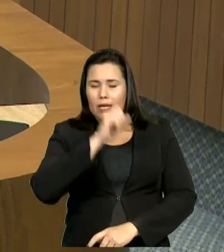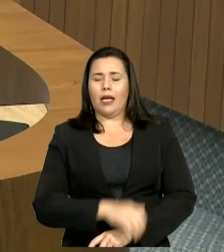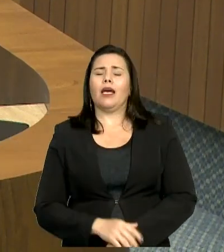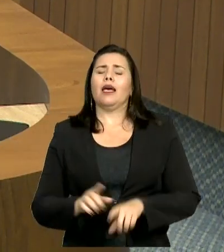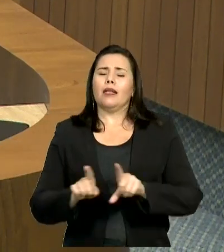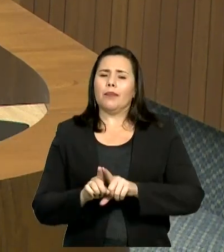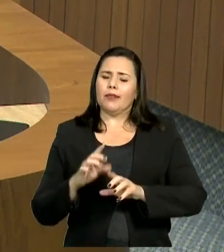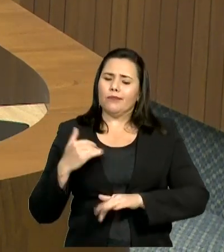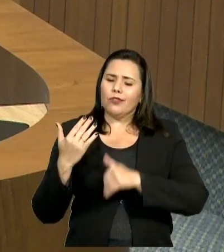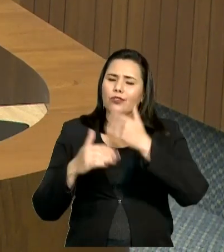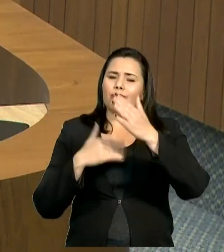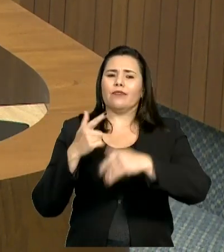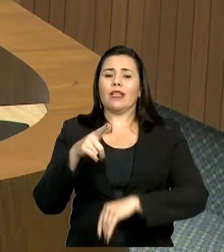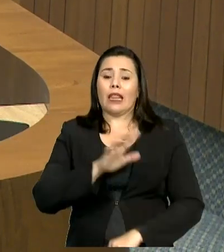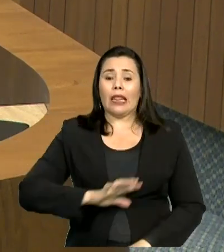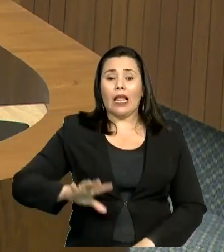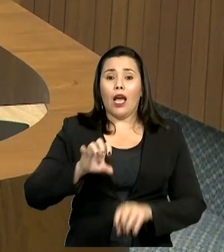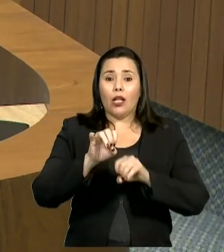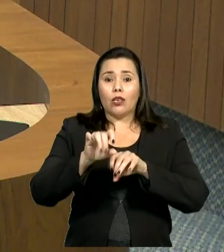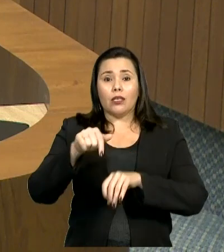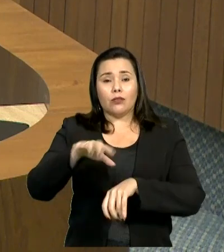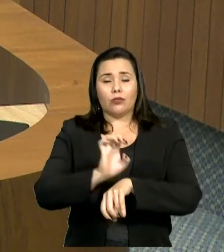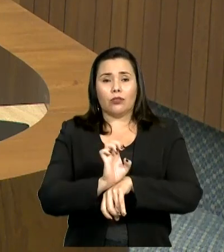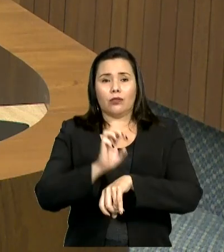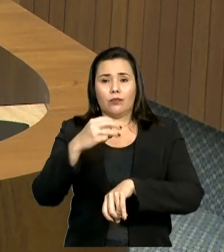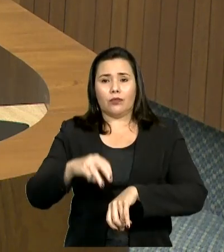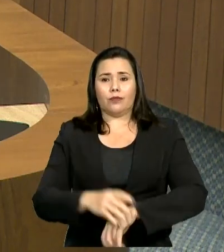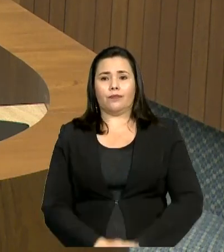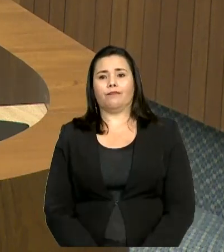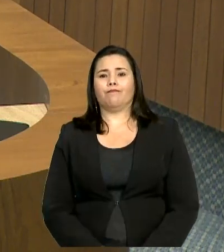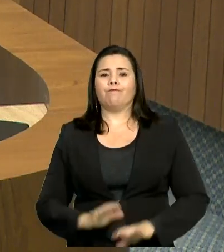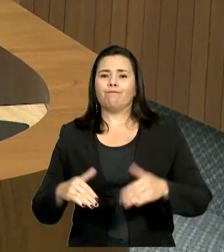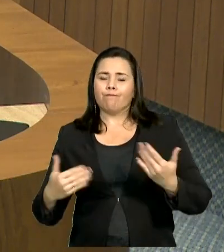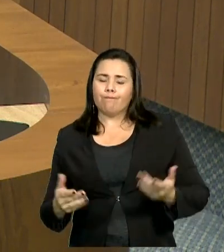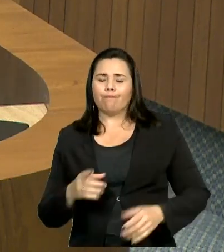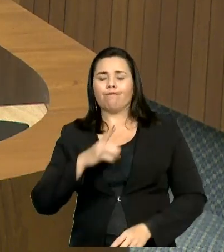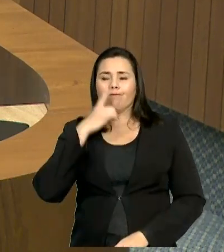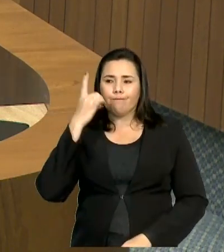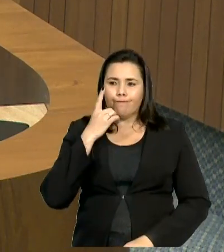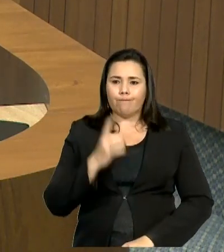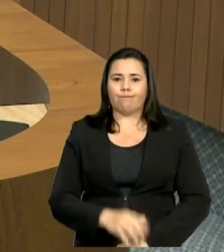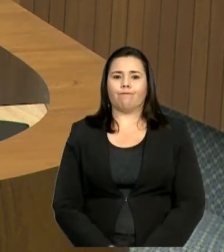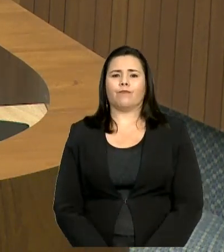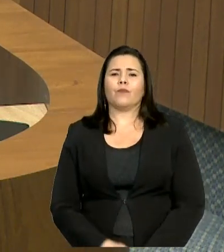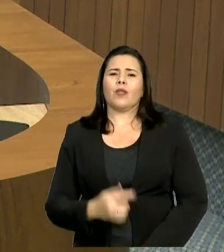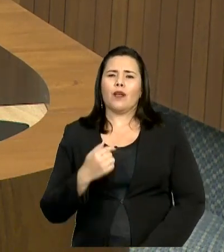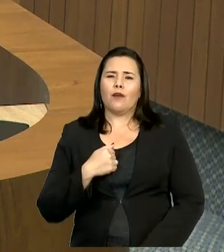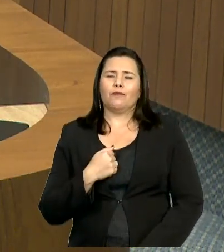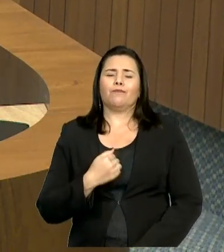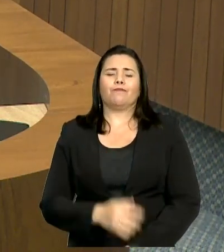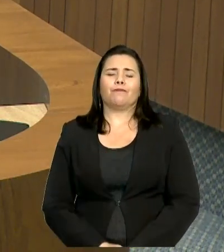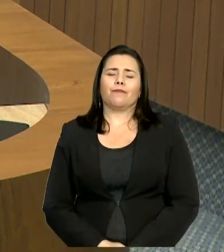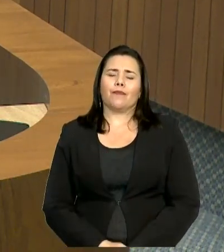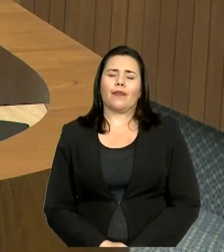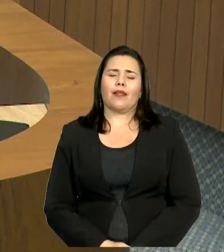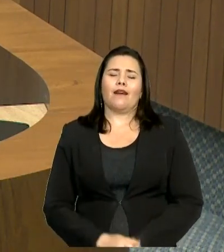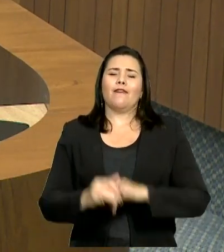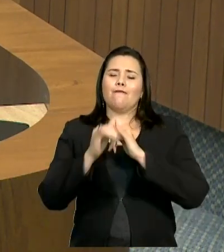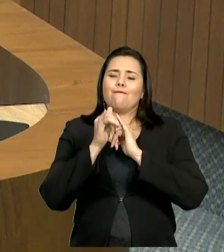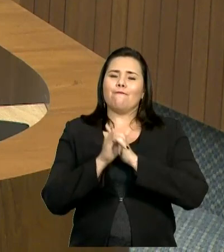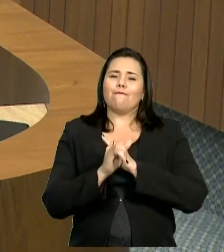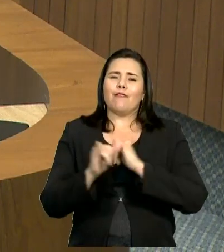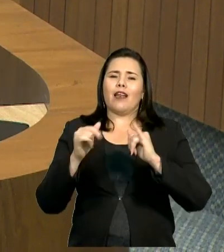deputado Rodrigo Lago, rapidamente, para me concluir aqui meu discurso, quero falar com meu coração cheio de alegria. Eu que